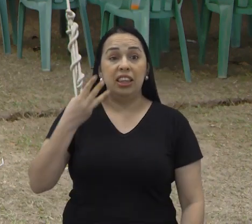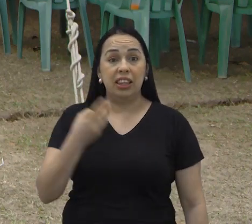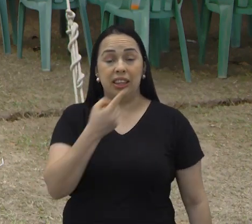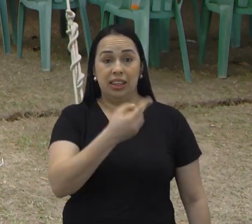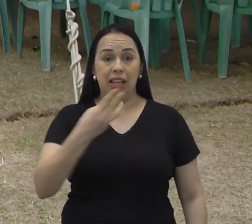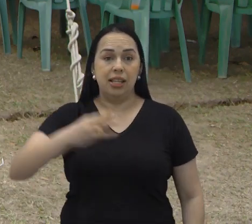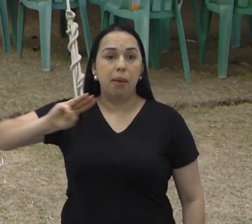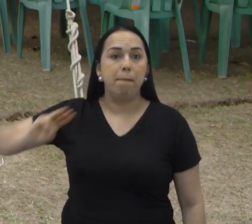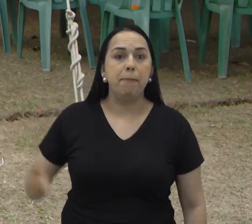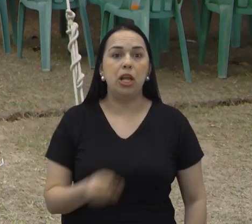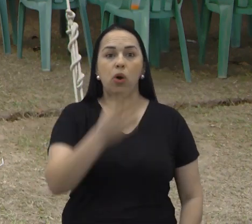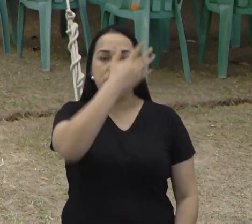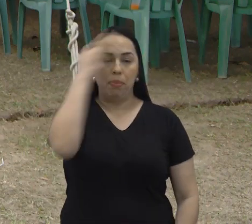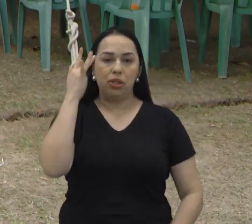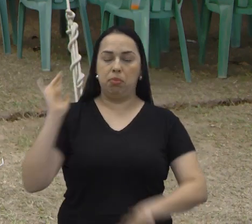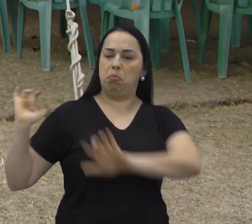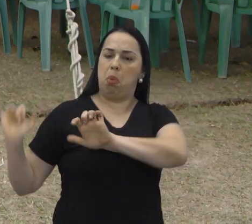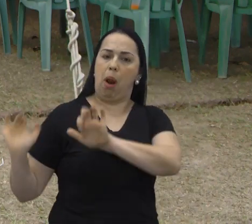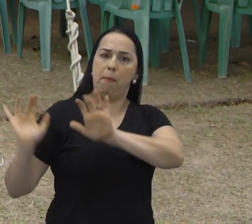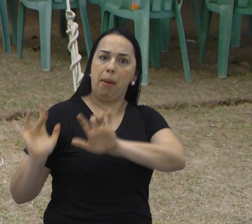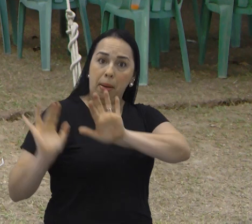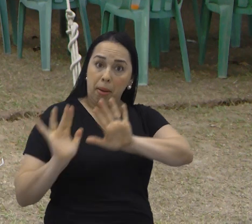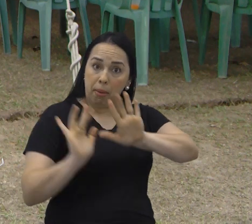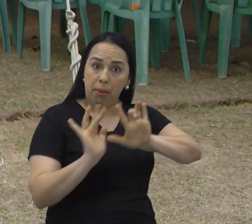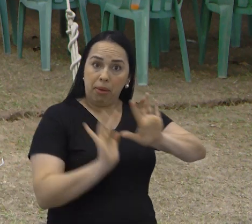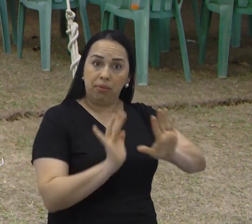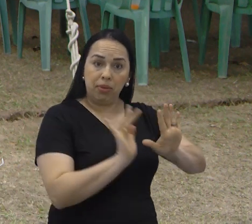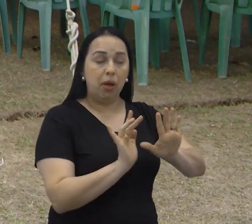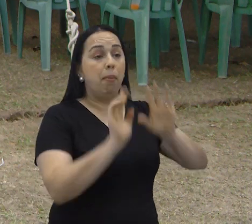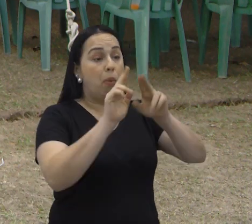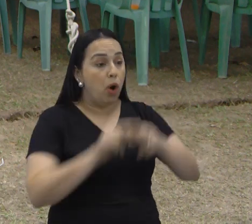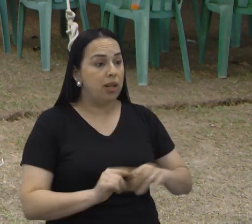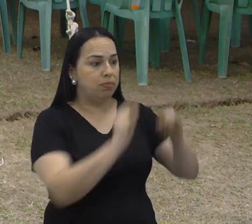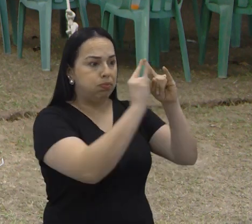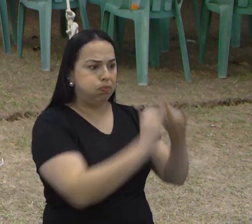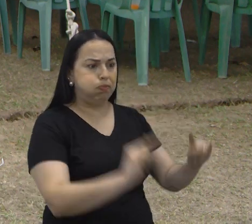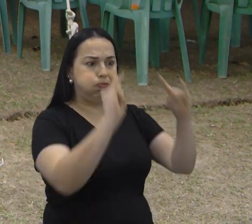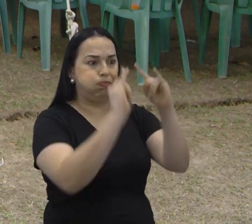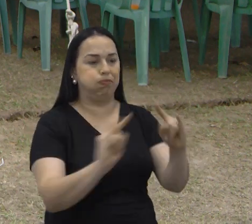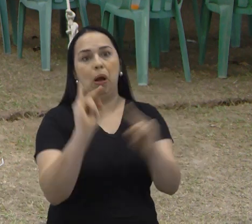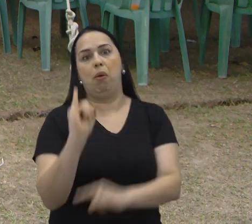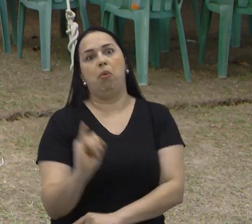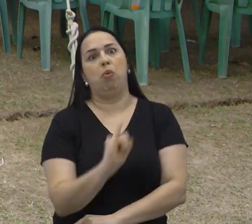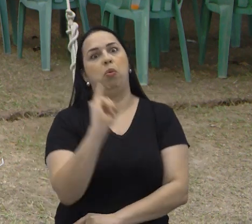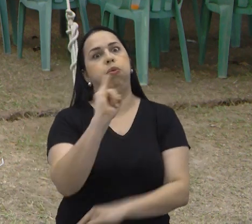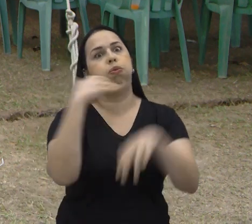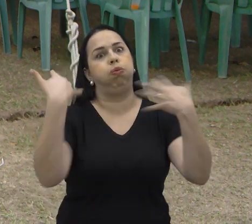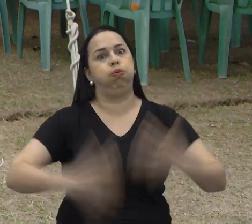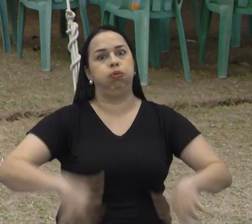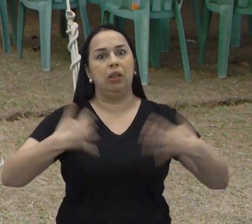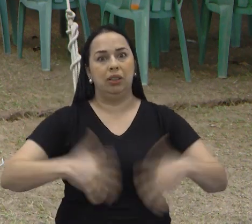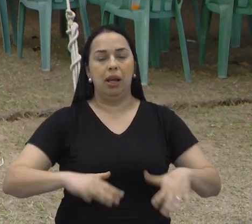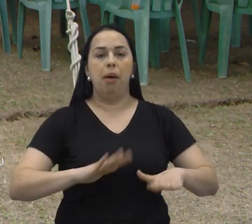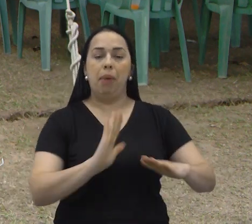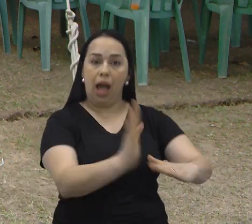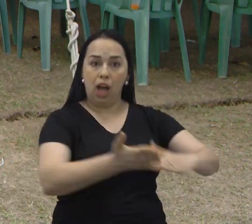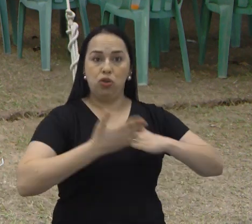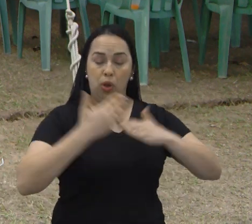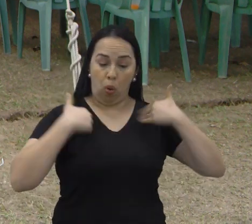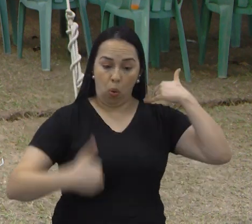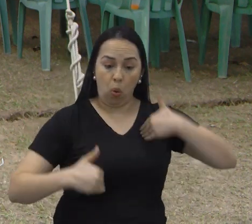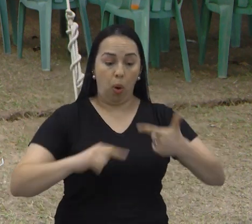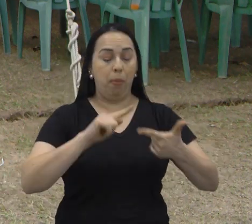de romeiros vão caminhar até a cidade de Aparecida. E para eles, tendas como essa daqui são muito importantes para